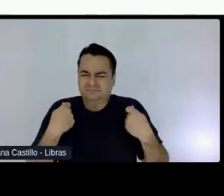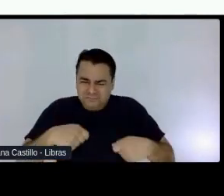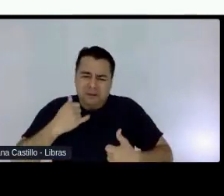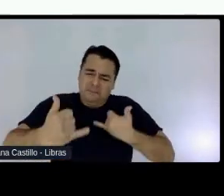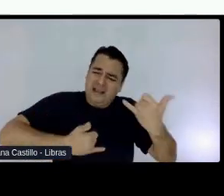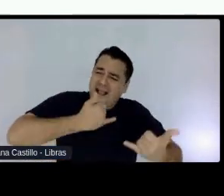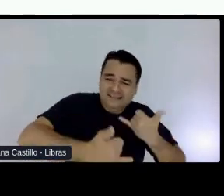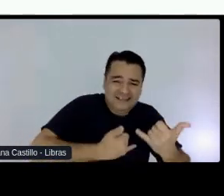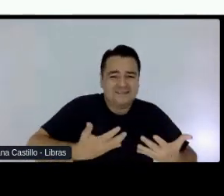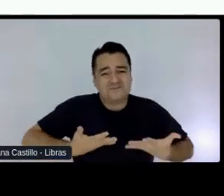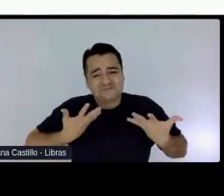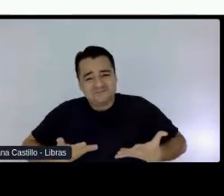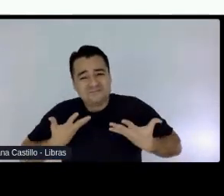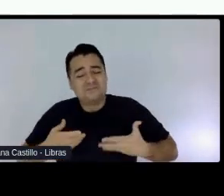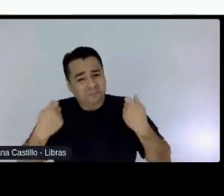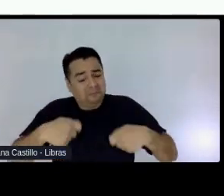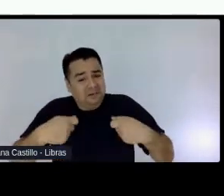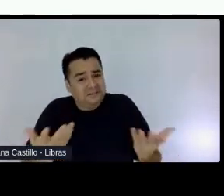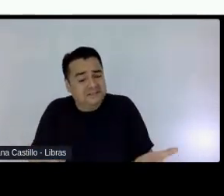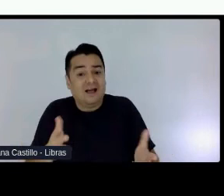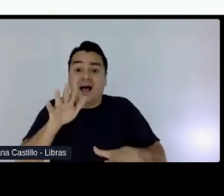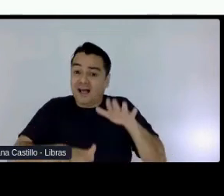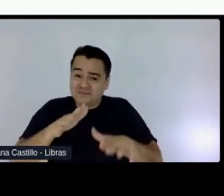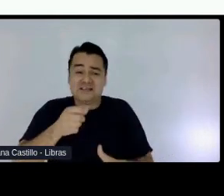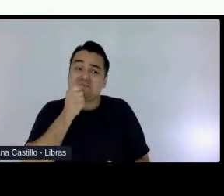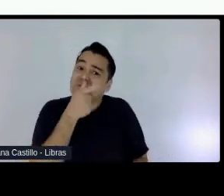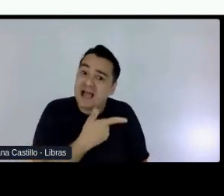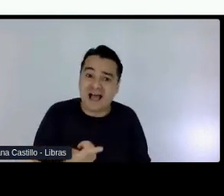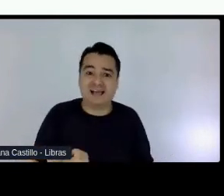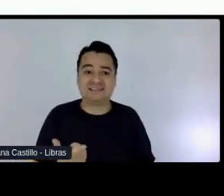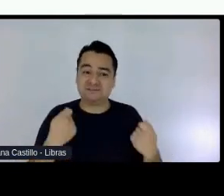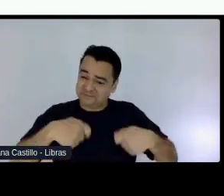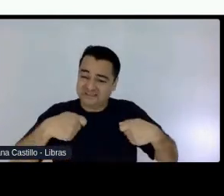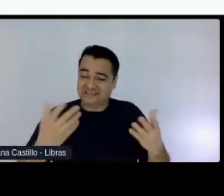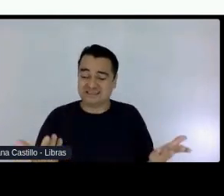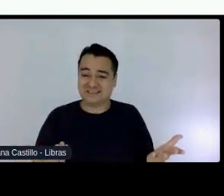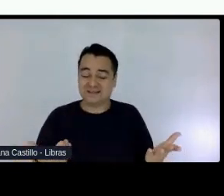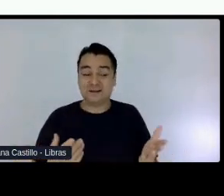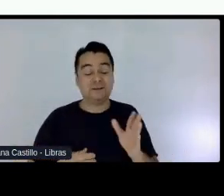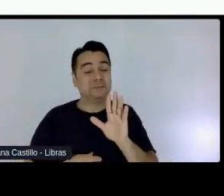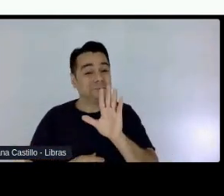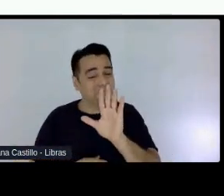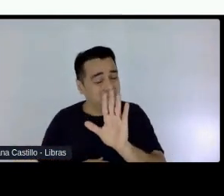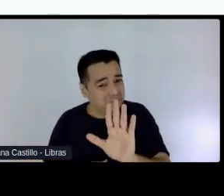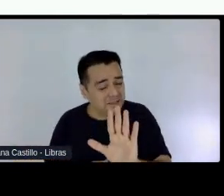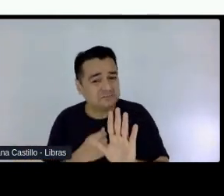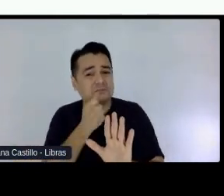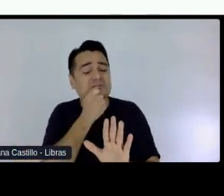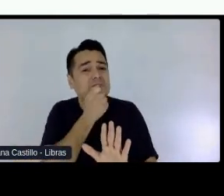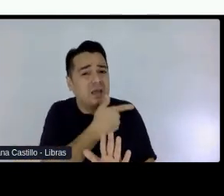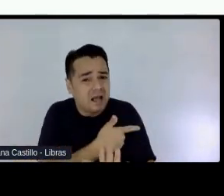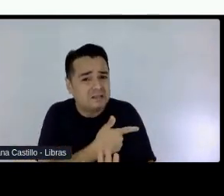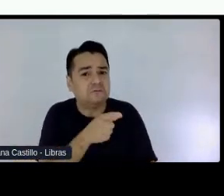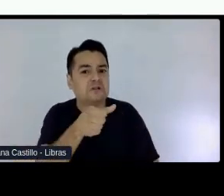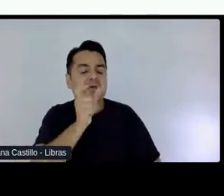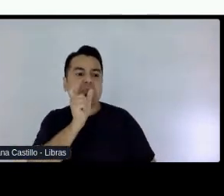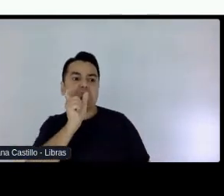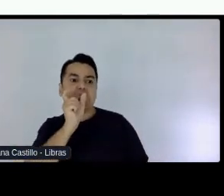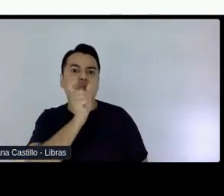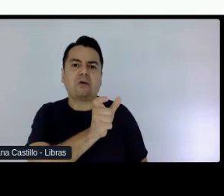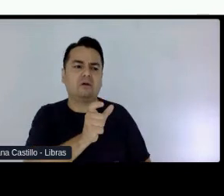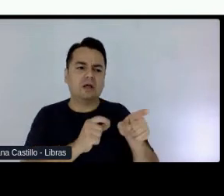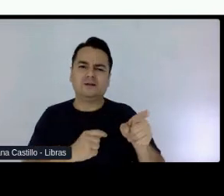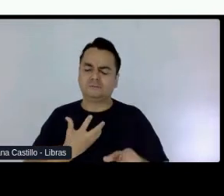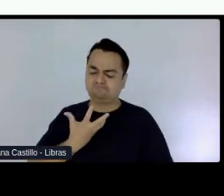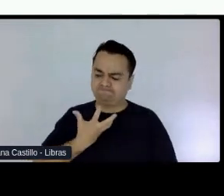falo para vocês, não tem como, tem hora, não fazer uma piada. Mas a piada, quando ela ofende uma pessoa, ela deixa de ser